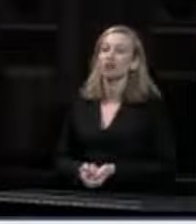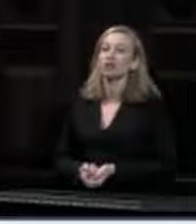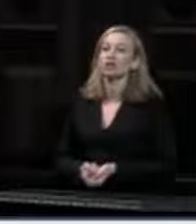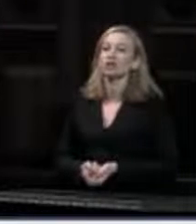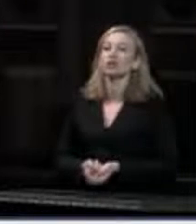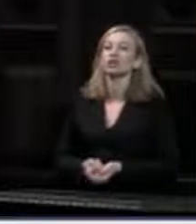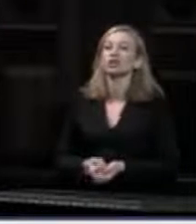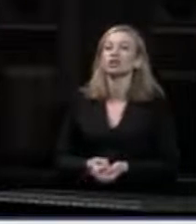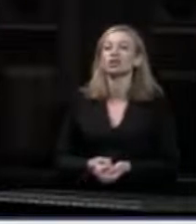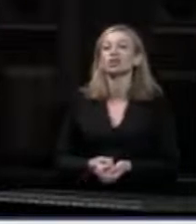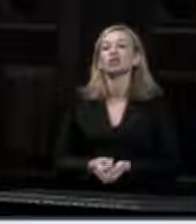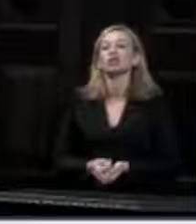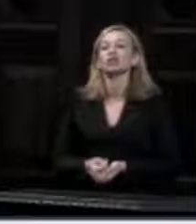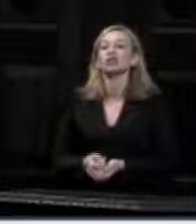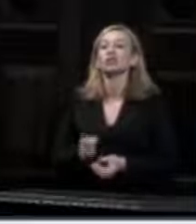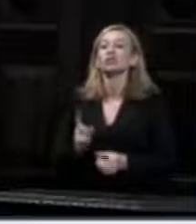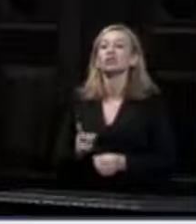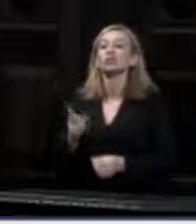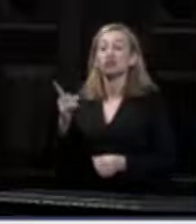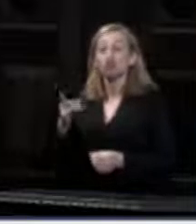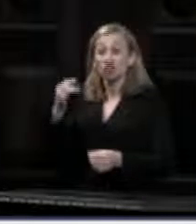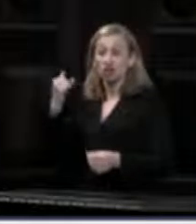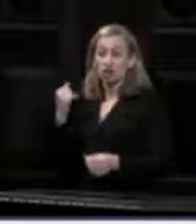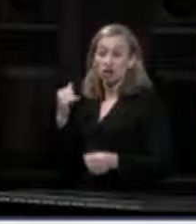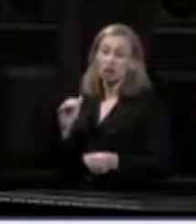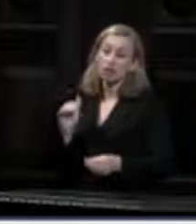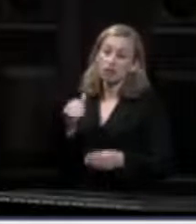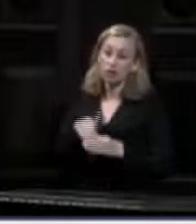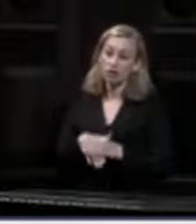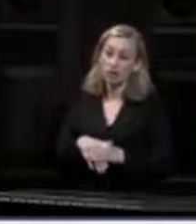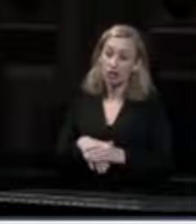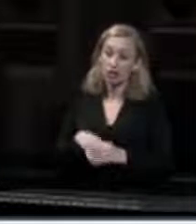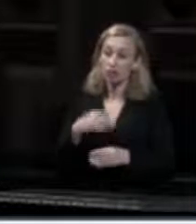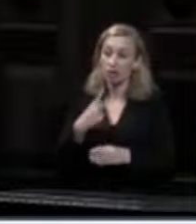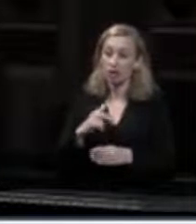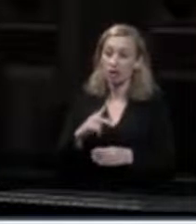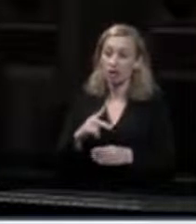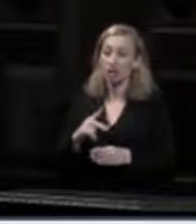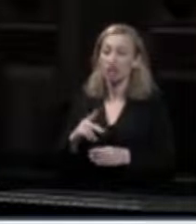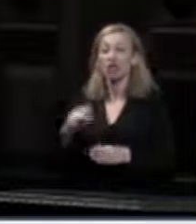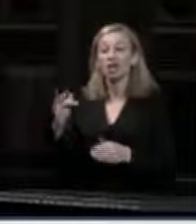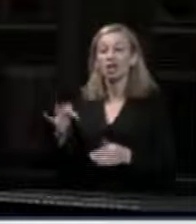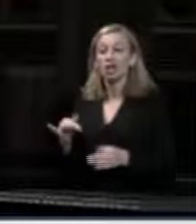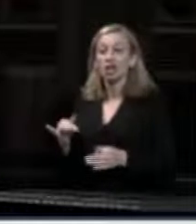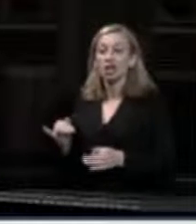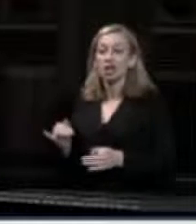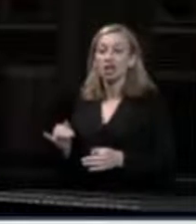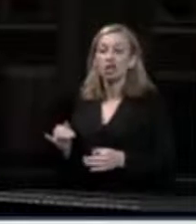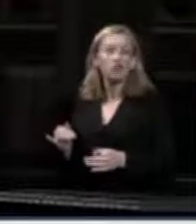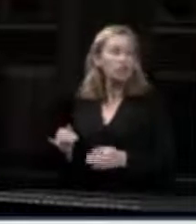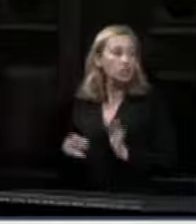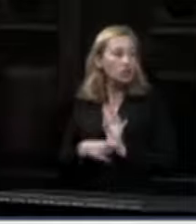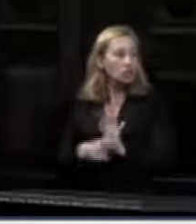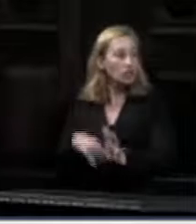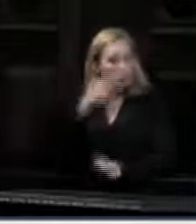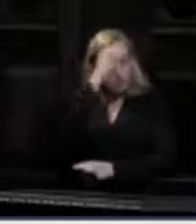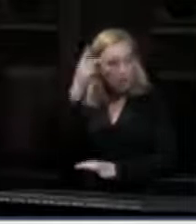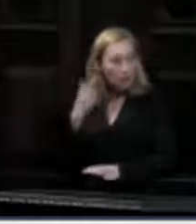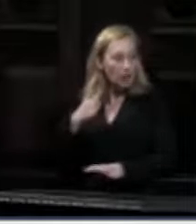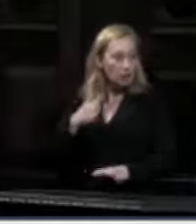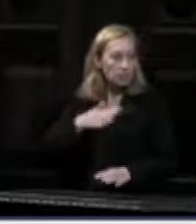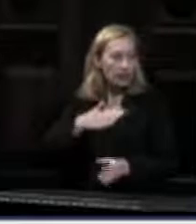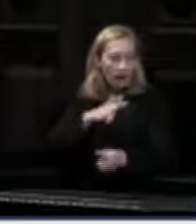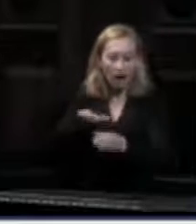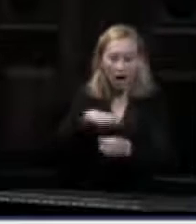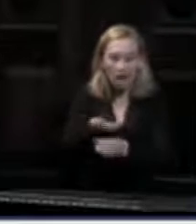pessoas, ele, infelizmente, pelo menos na minha área de atuação, deputado Valdec, por exemplo, em